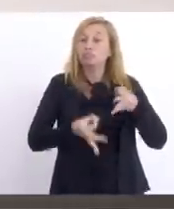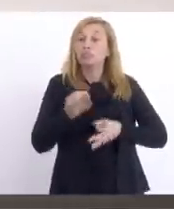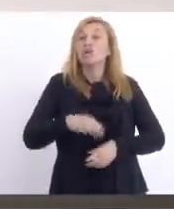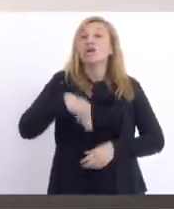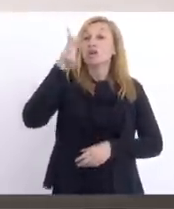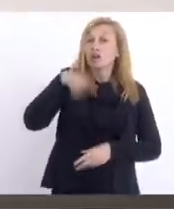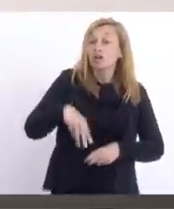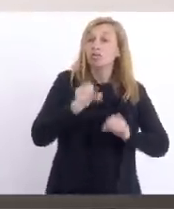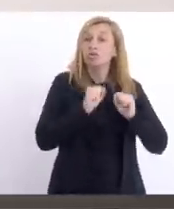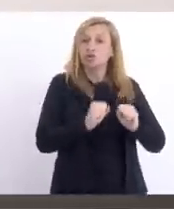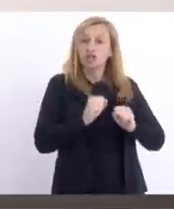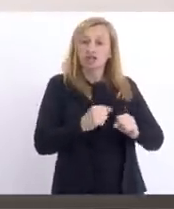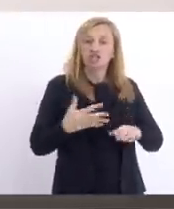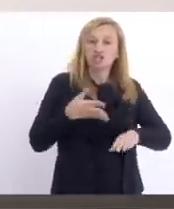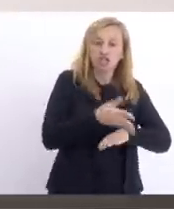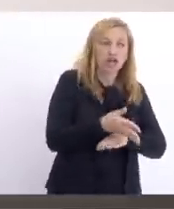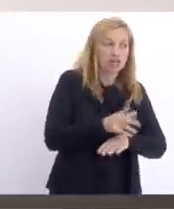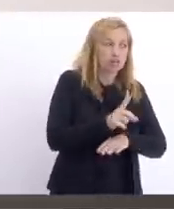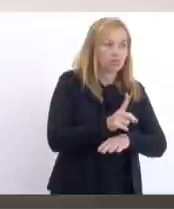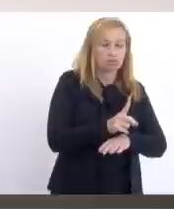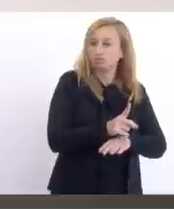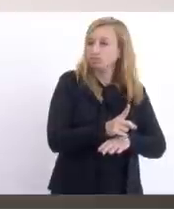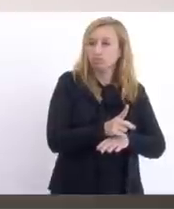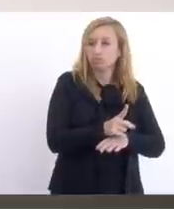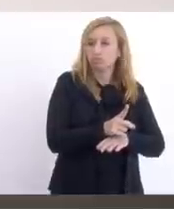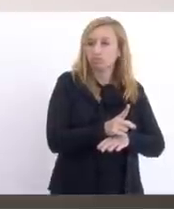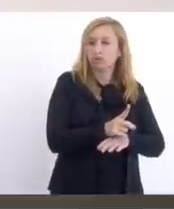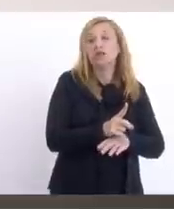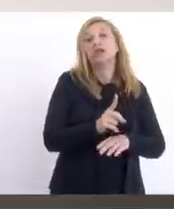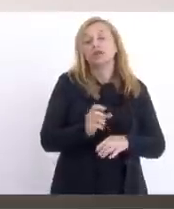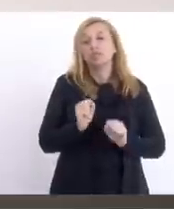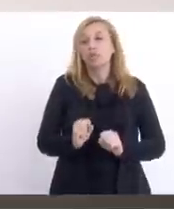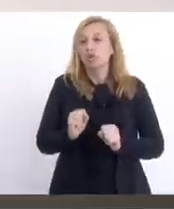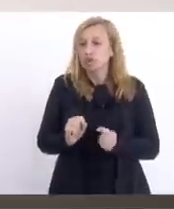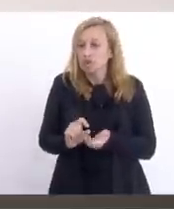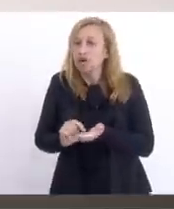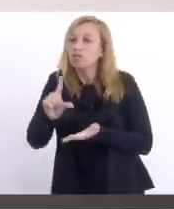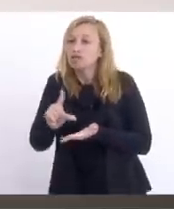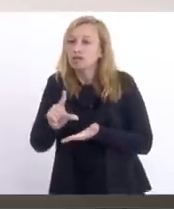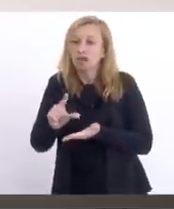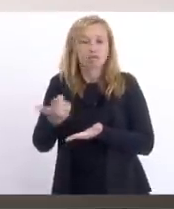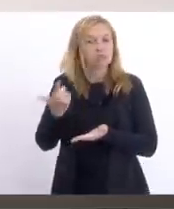vir, não virá. Quem pode aumentar, não aumentará. Quem...